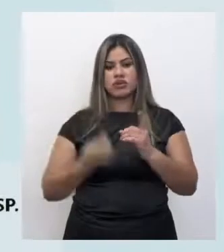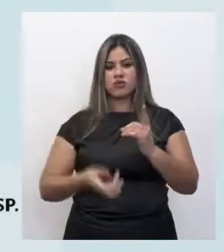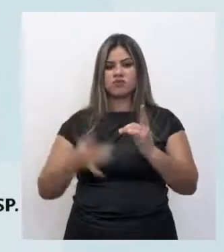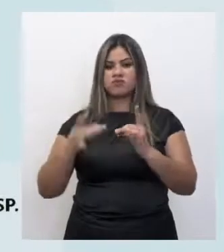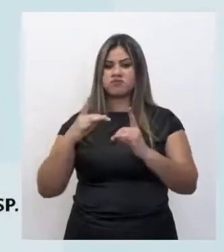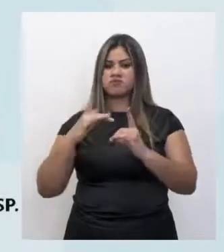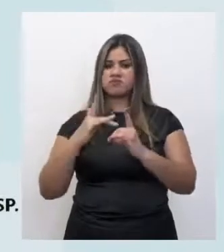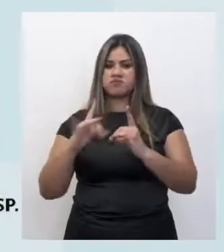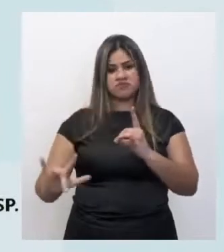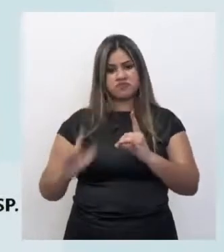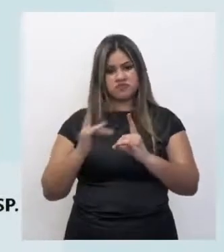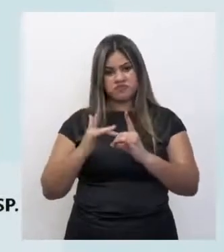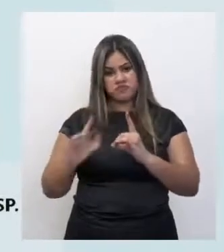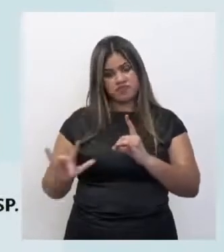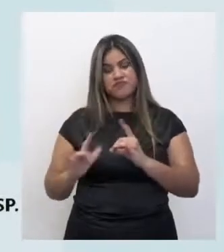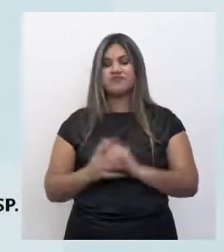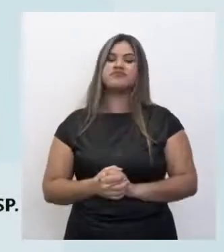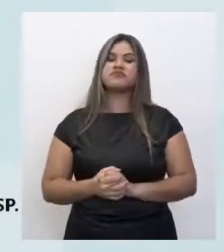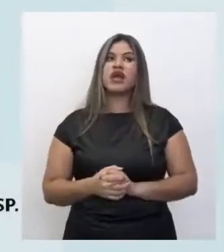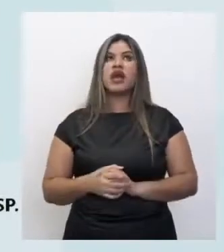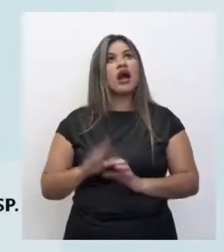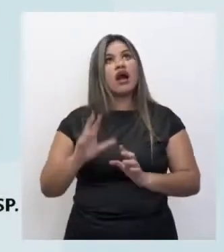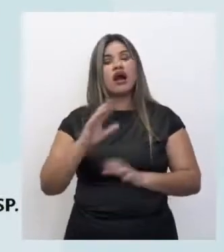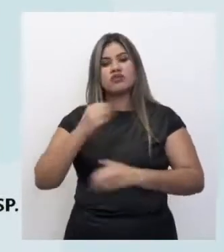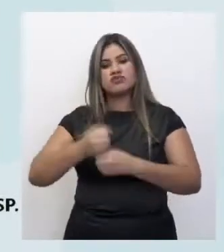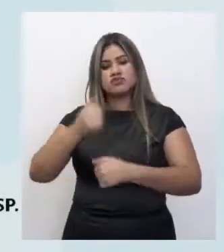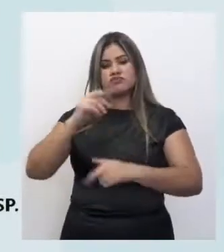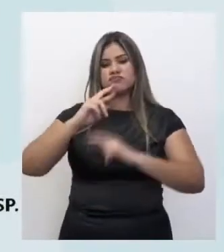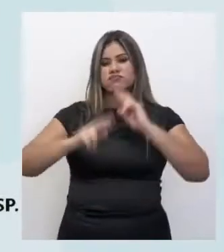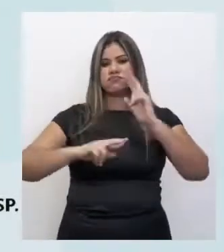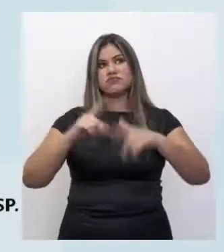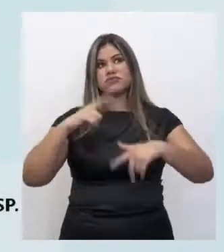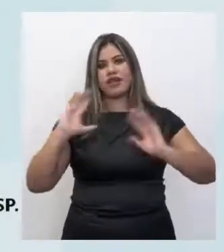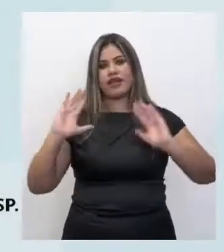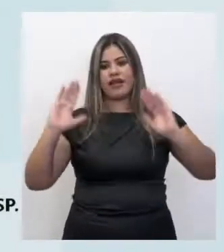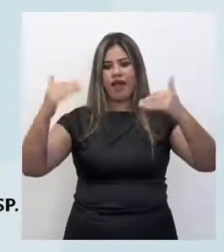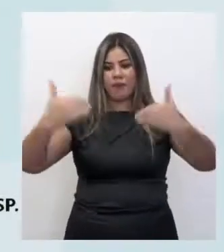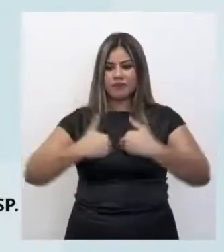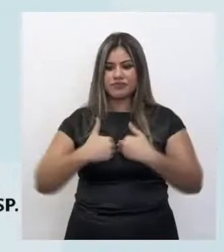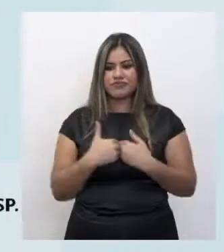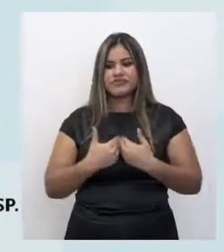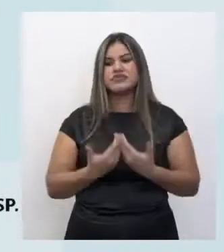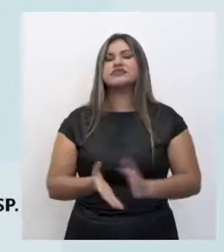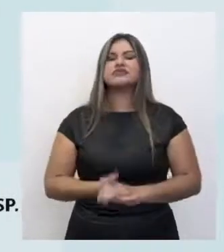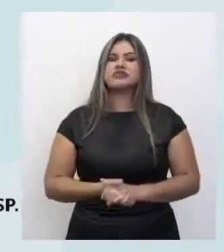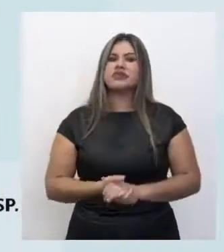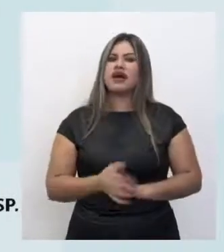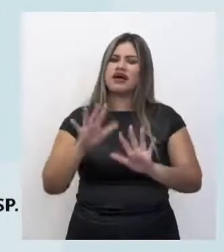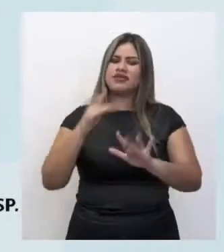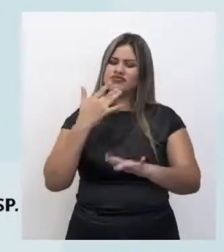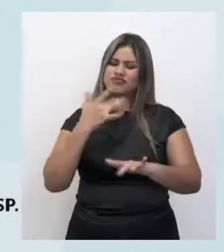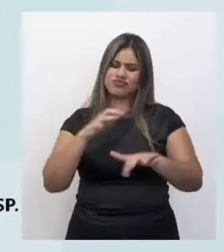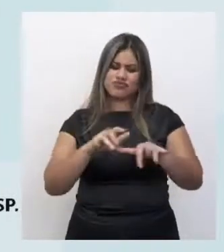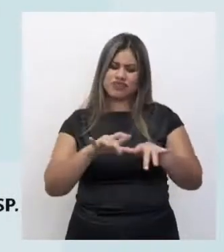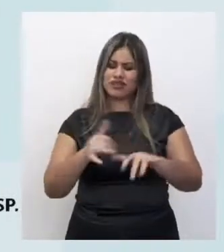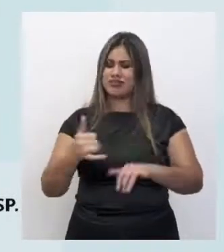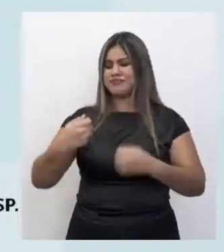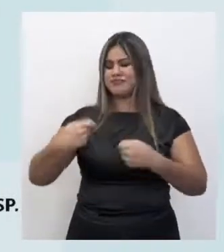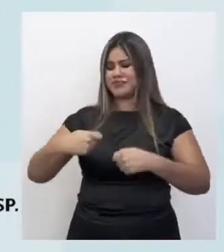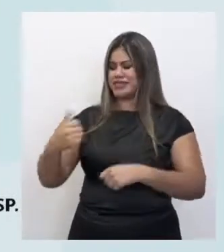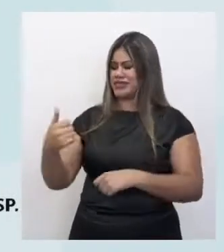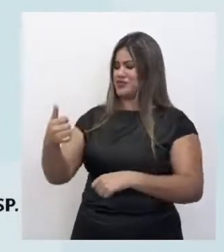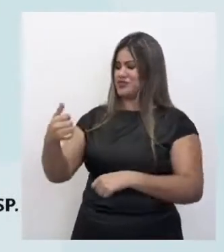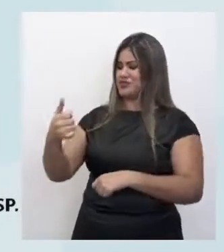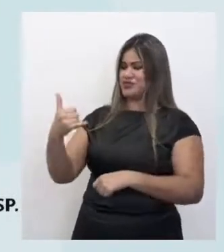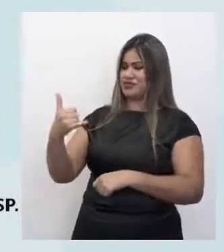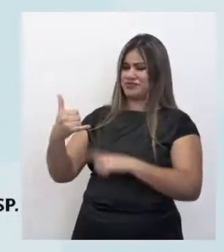colega autista na sala de aula. Deixa eu ver se eu consigo pegar. Eu vou pro celular, Ed, eu não consigo dar conta desse mouse. Aí